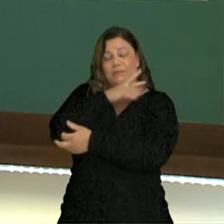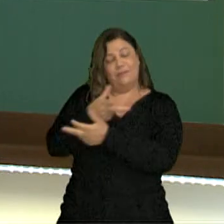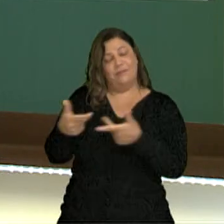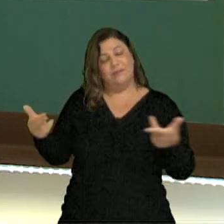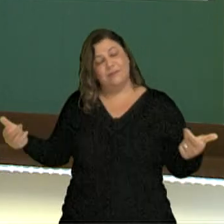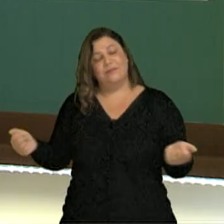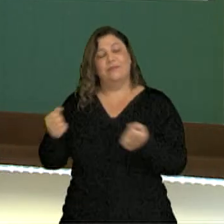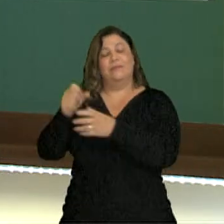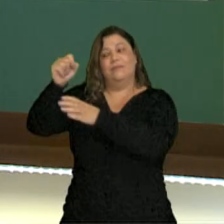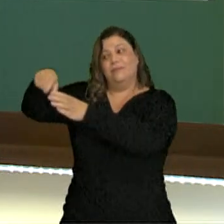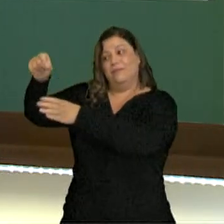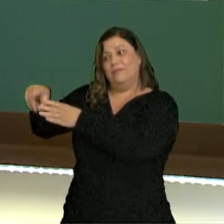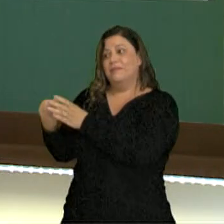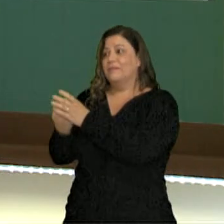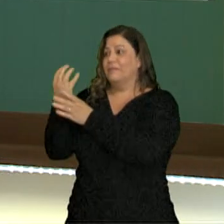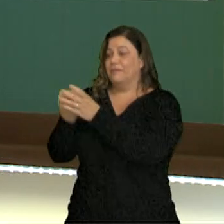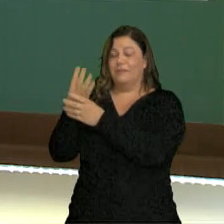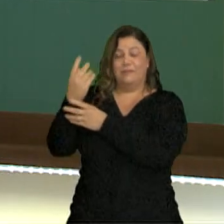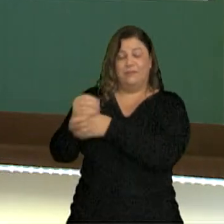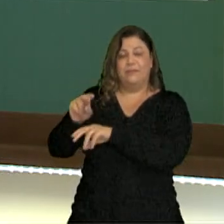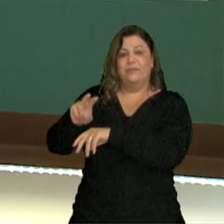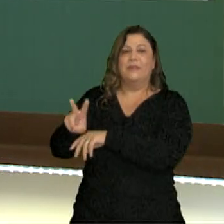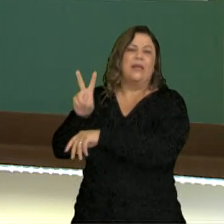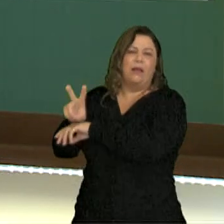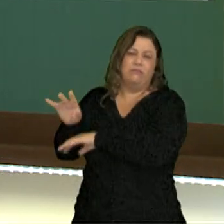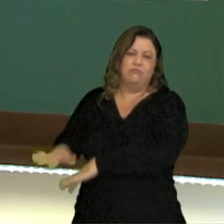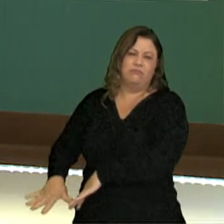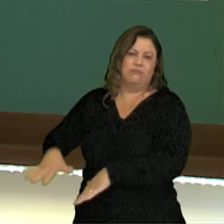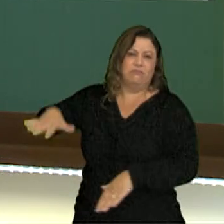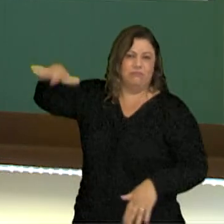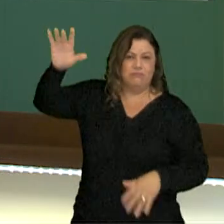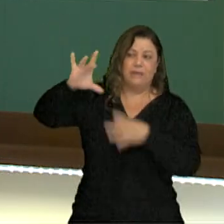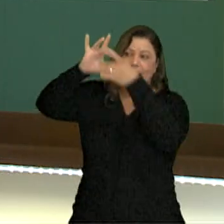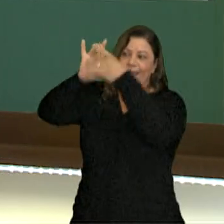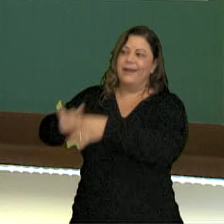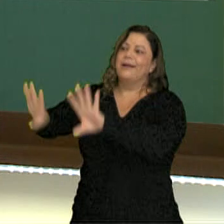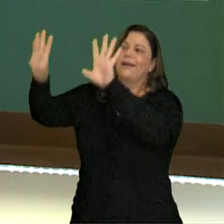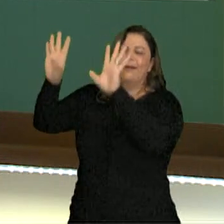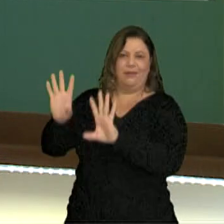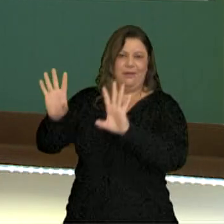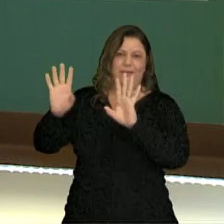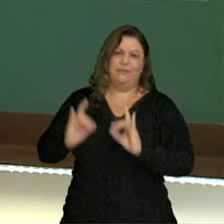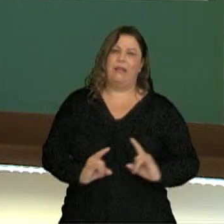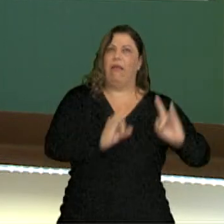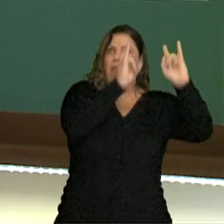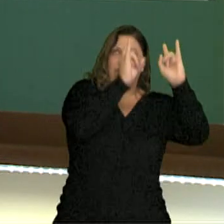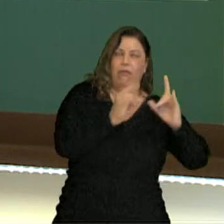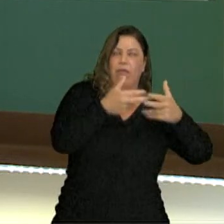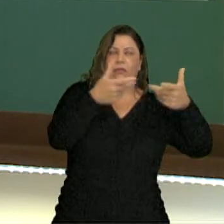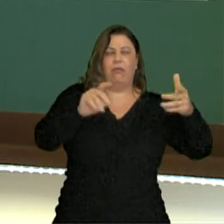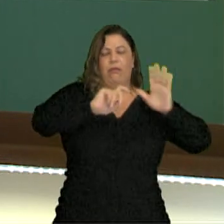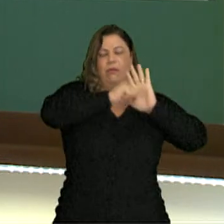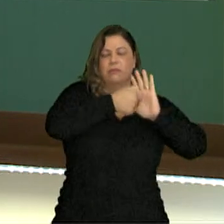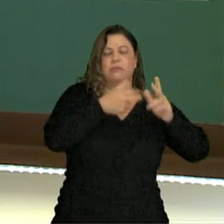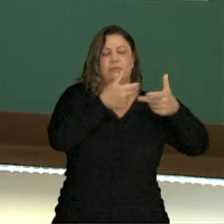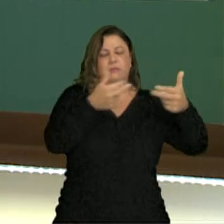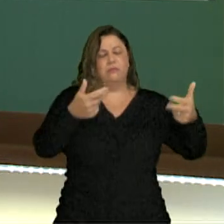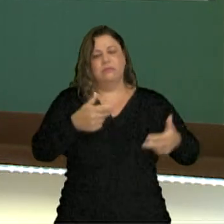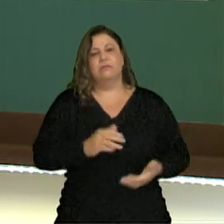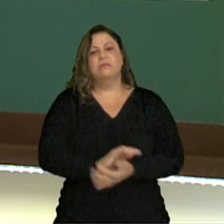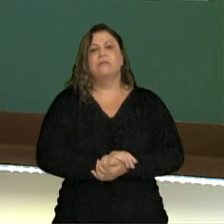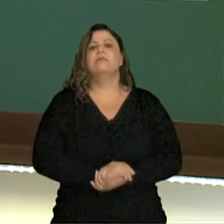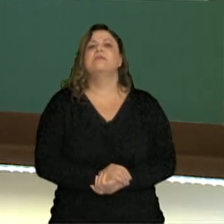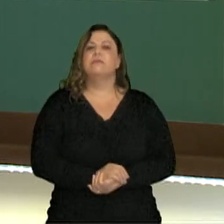umas plantações, criar as crianças mais livres, sem estar preso nos prédios, né, trancados ali, só nos